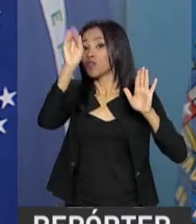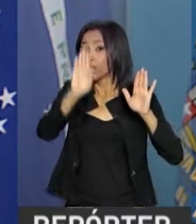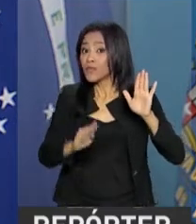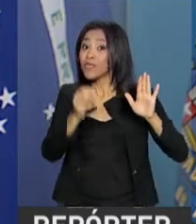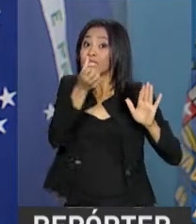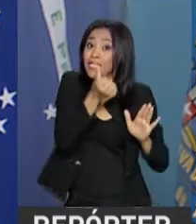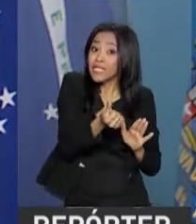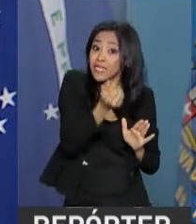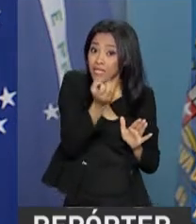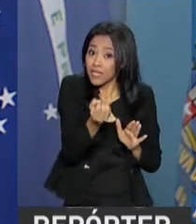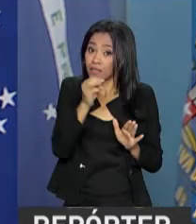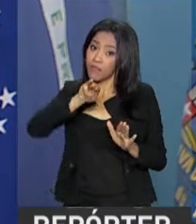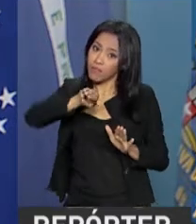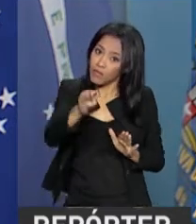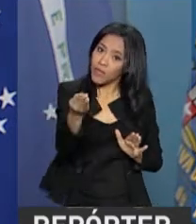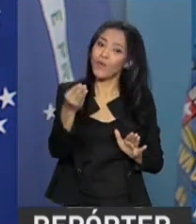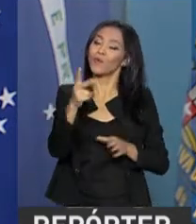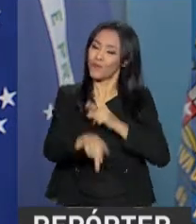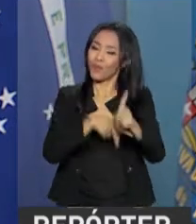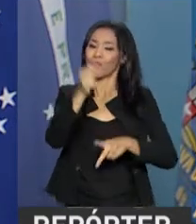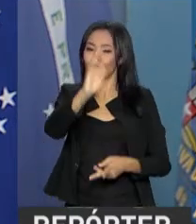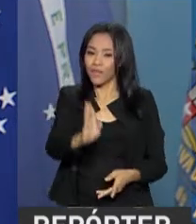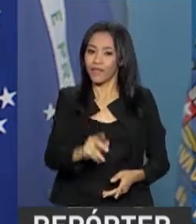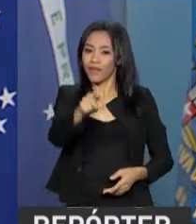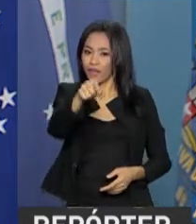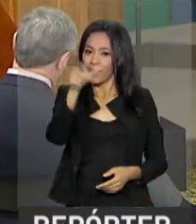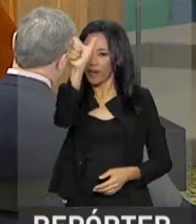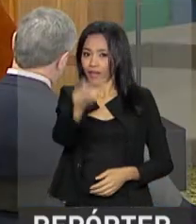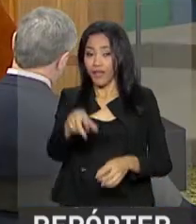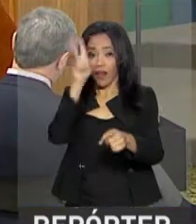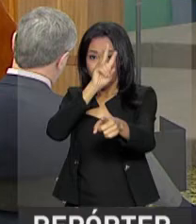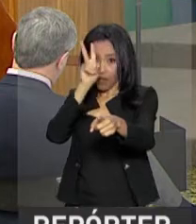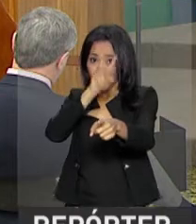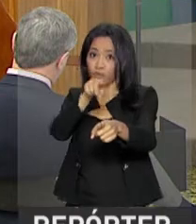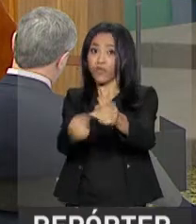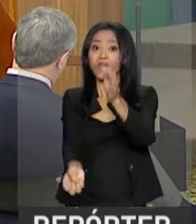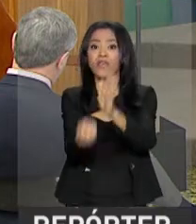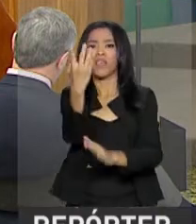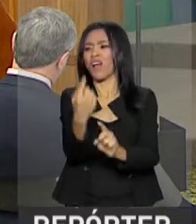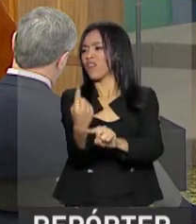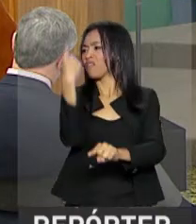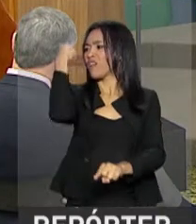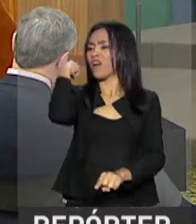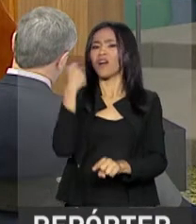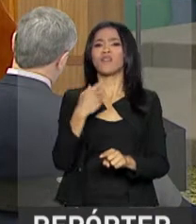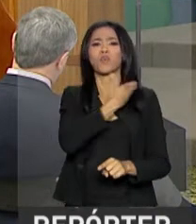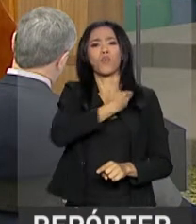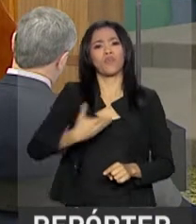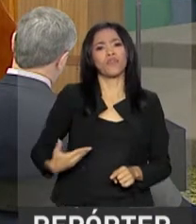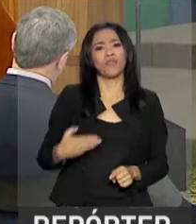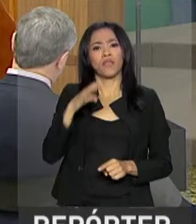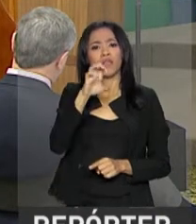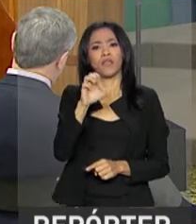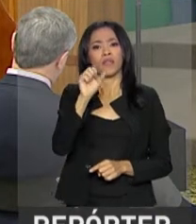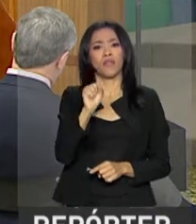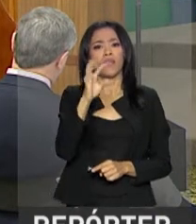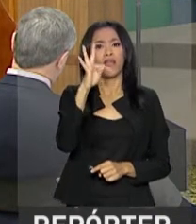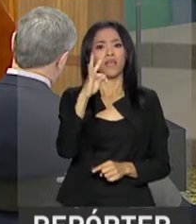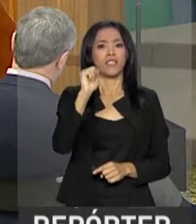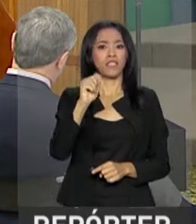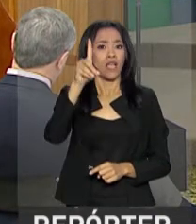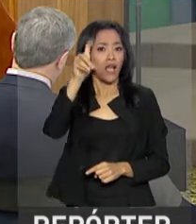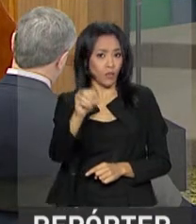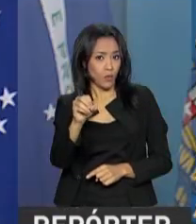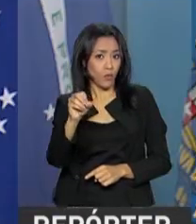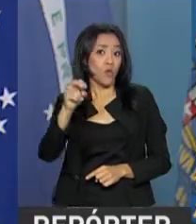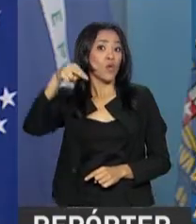brasileiros. O presidente Michel Temer lembrou que o programa foi criado à época do Estado Novo e que hoje a realidade do acesso à informação